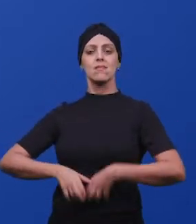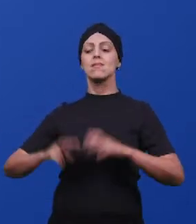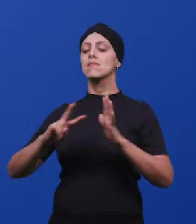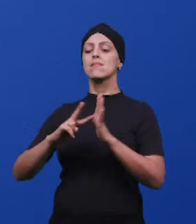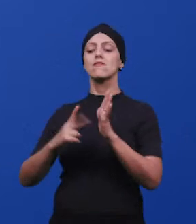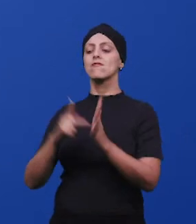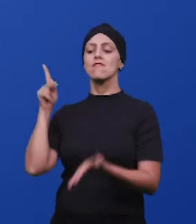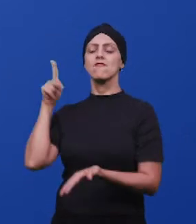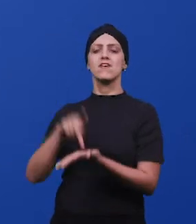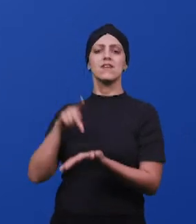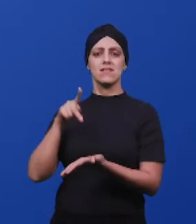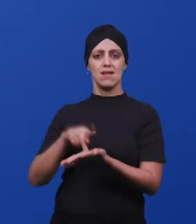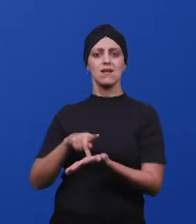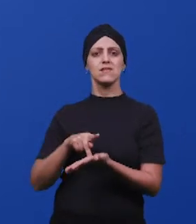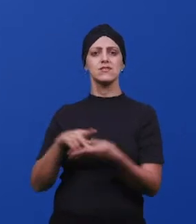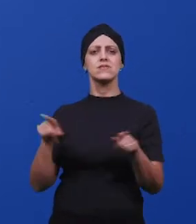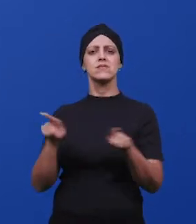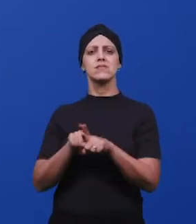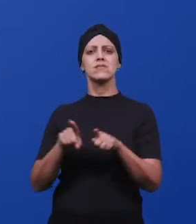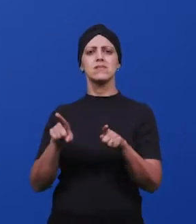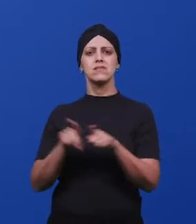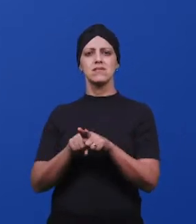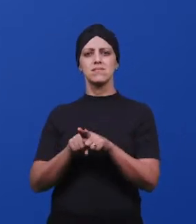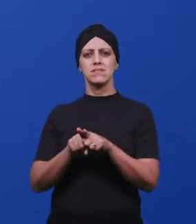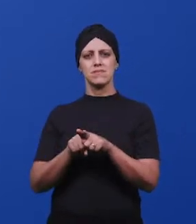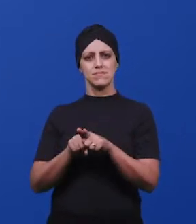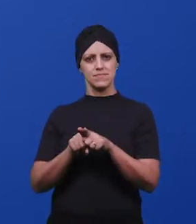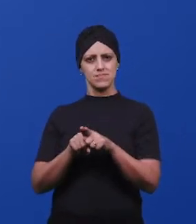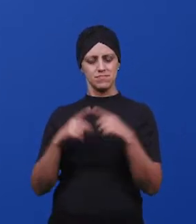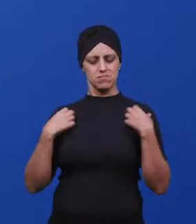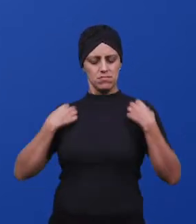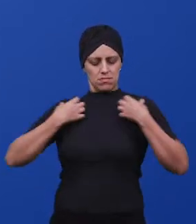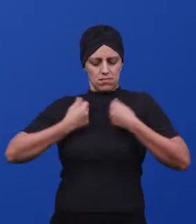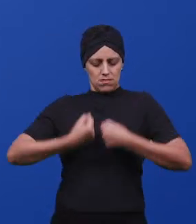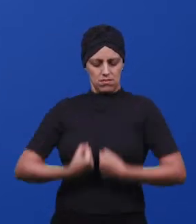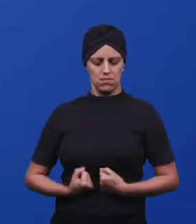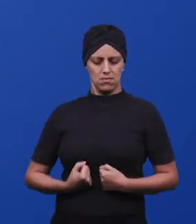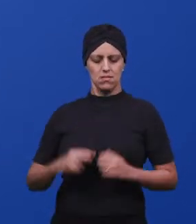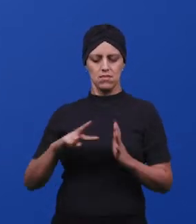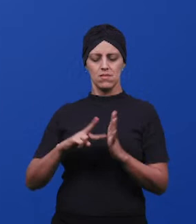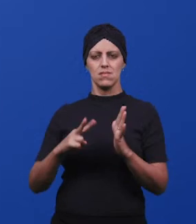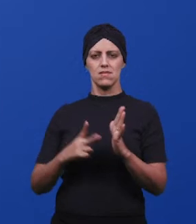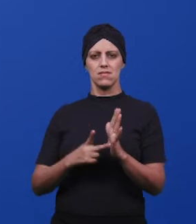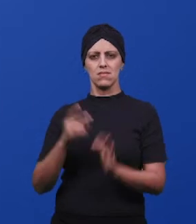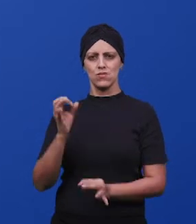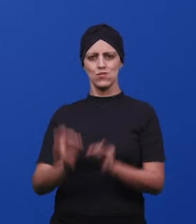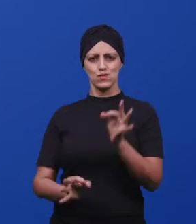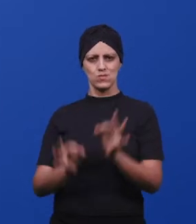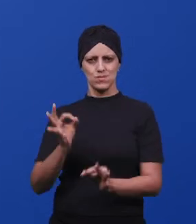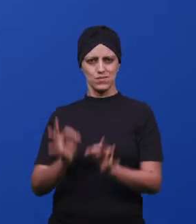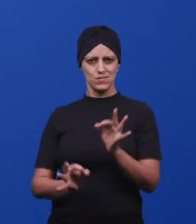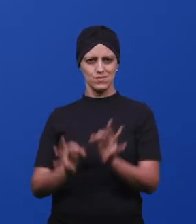vossos lombos com a verdade, e vestida a couraça da